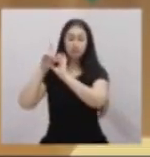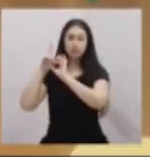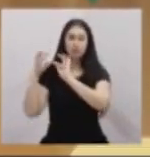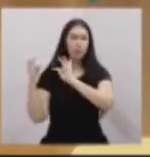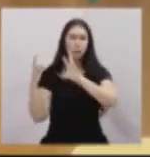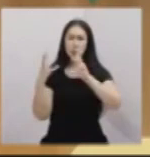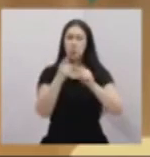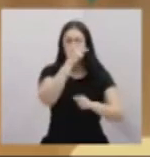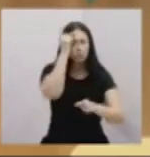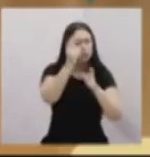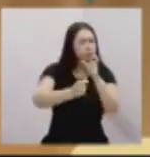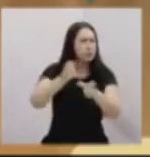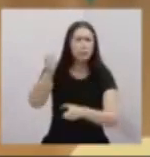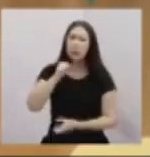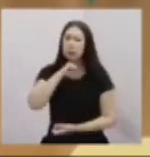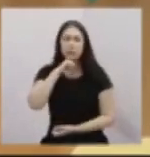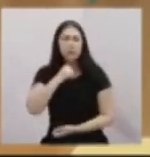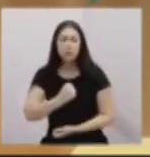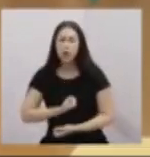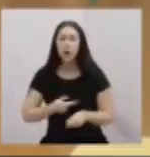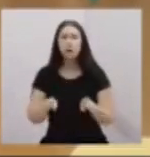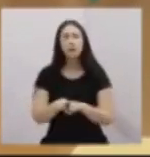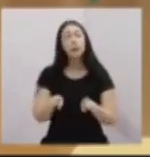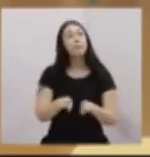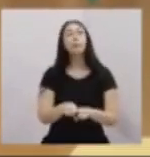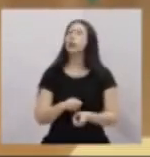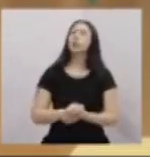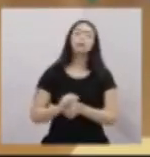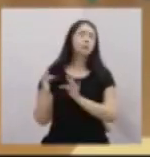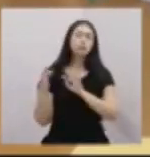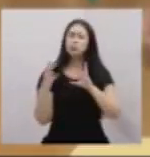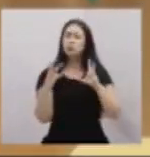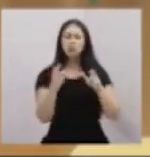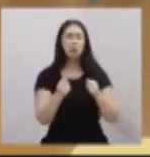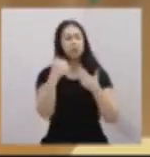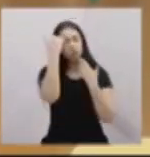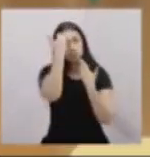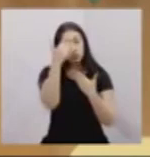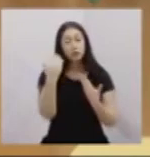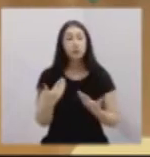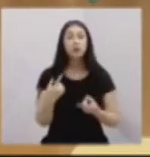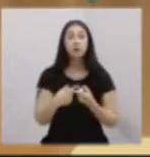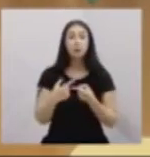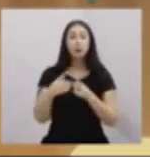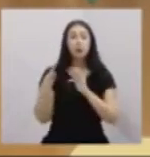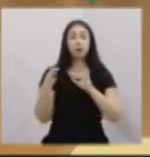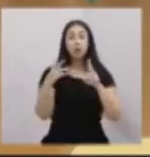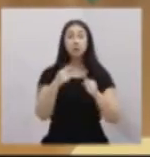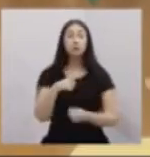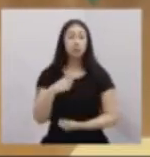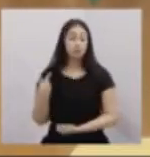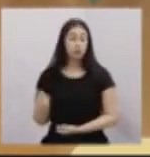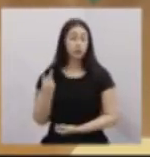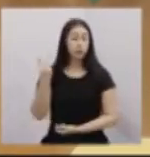outros sacerdotes que aqui estão, né, as ministras de Eucaristia, todos aqueles que foram homenageados, porque todos vocês têm valor.